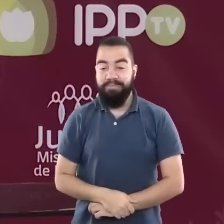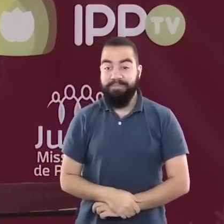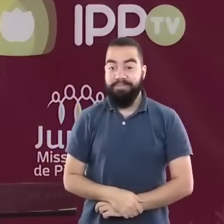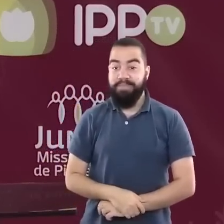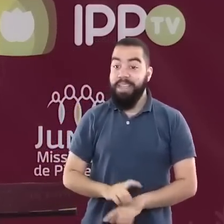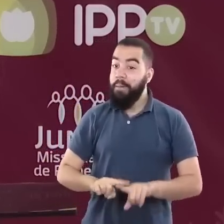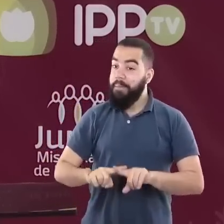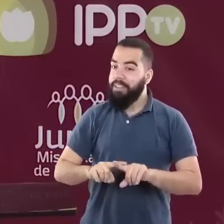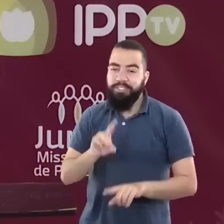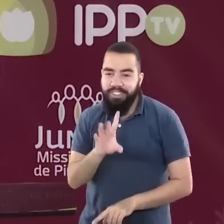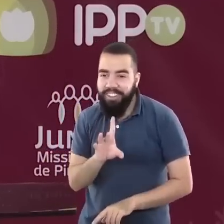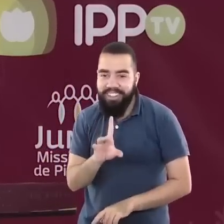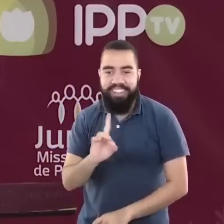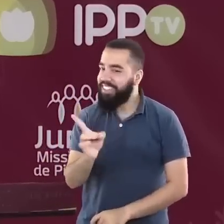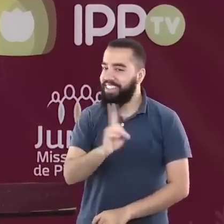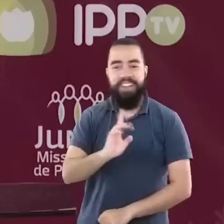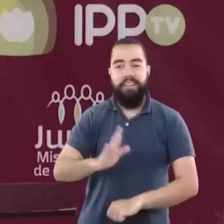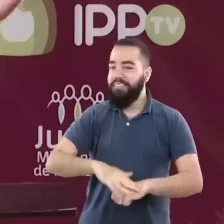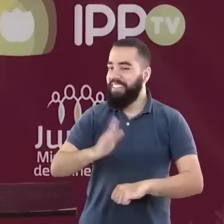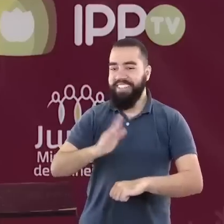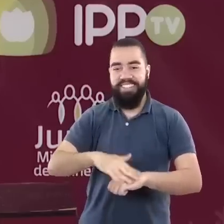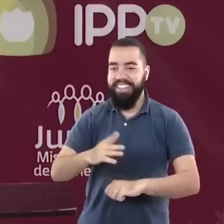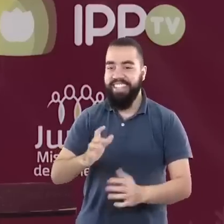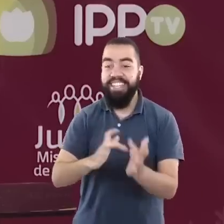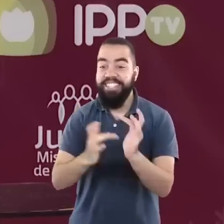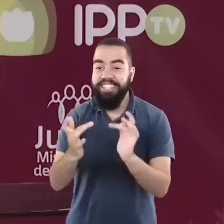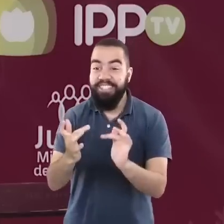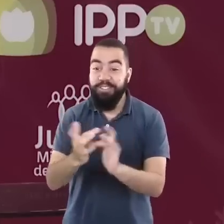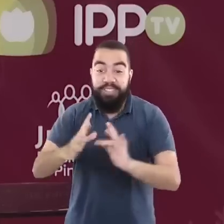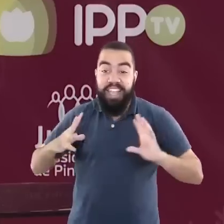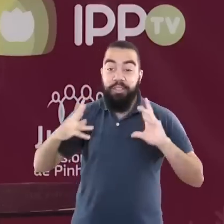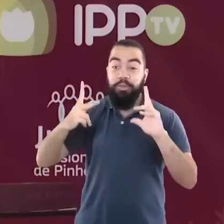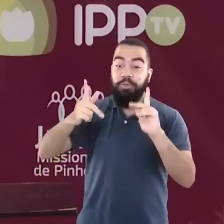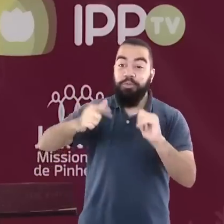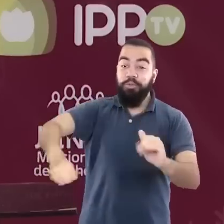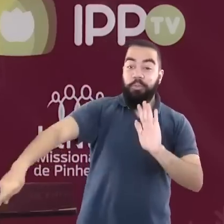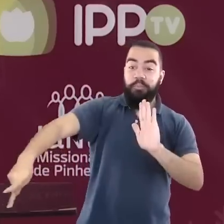mas ainda ele é tudo no céu